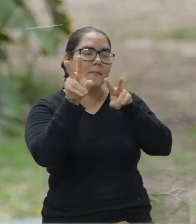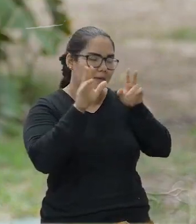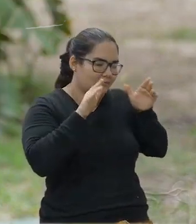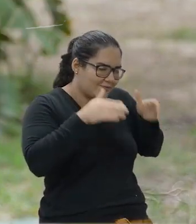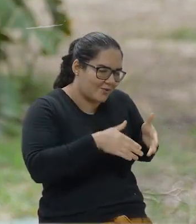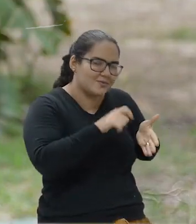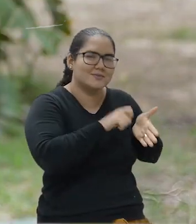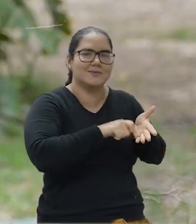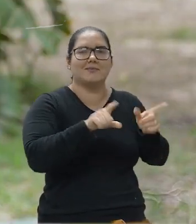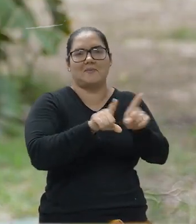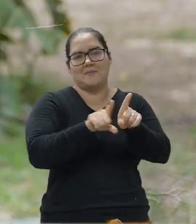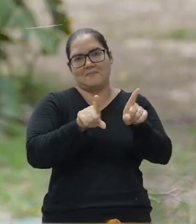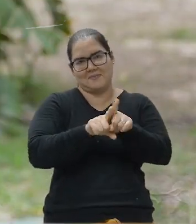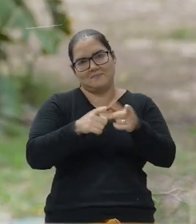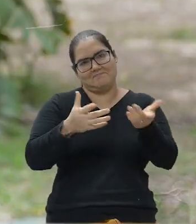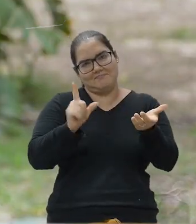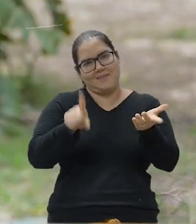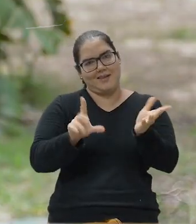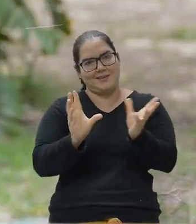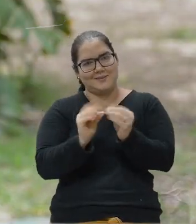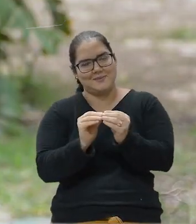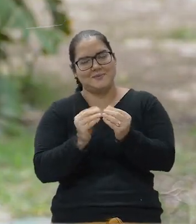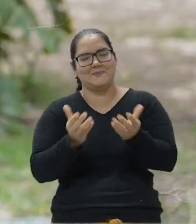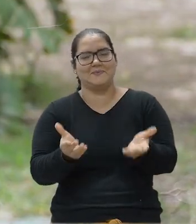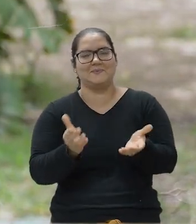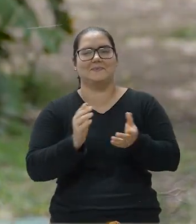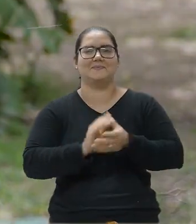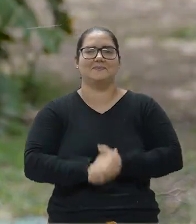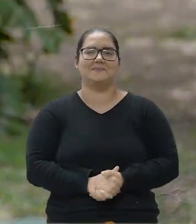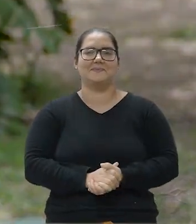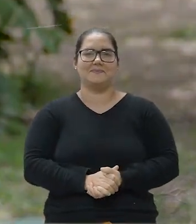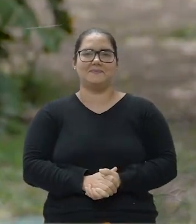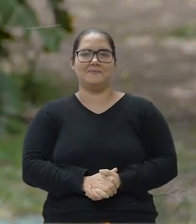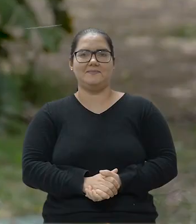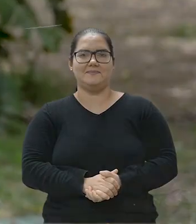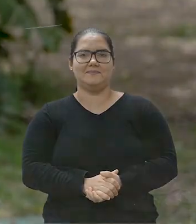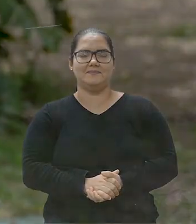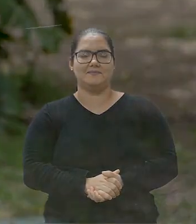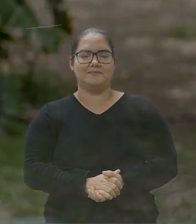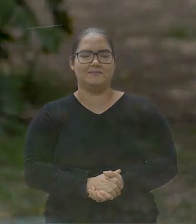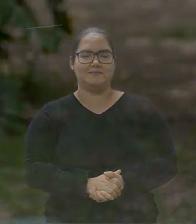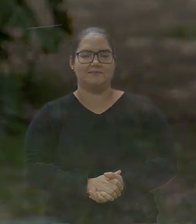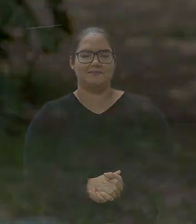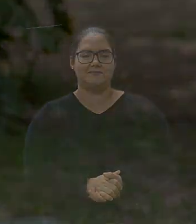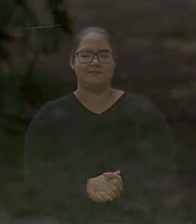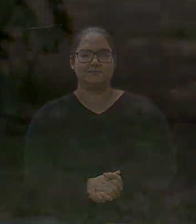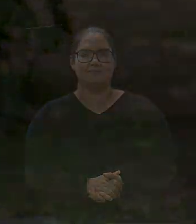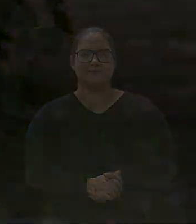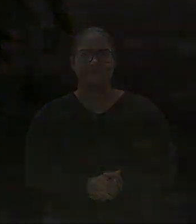lado de fora da minha escrita. É isso, gente.